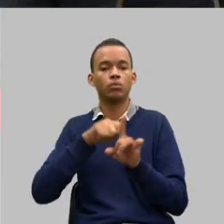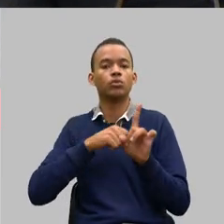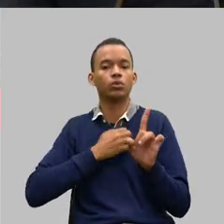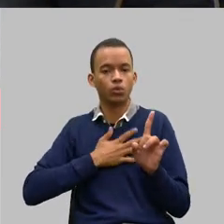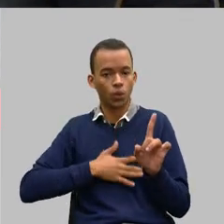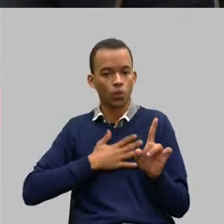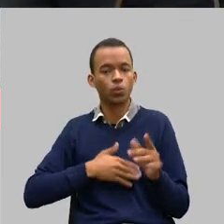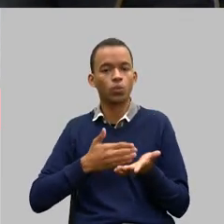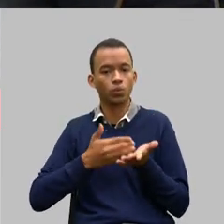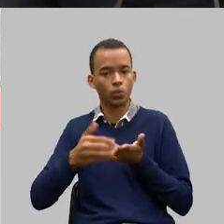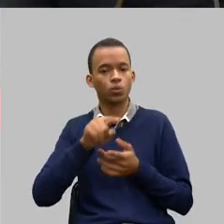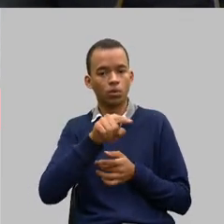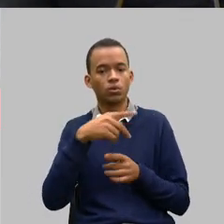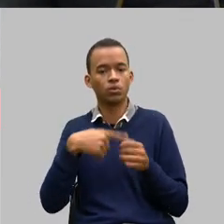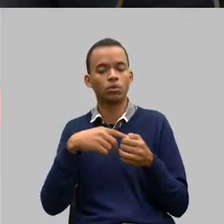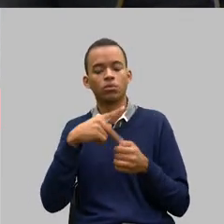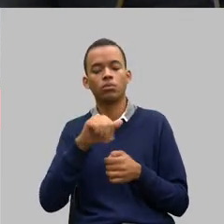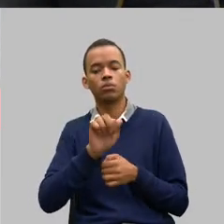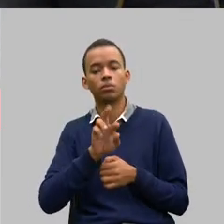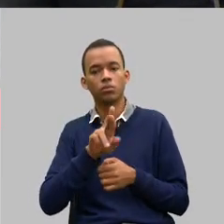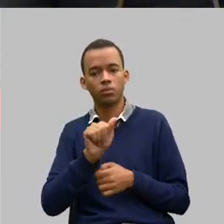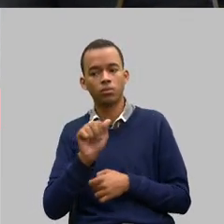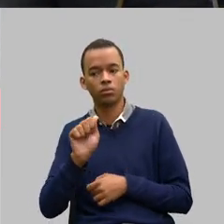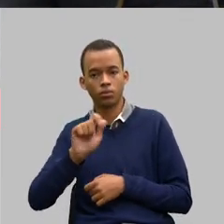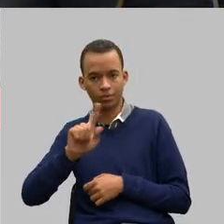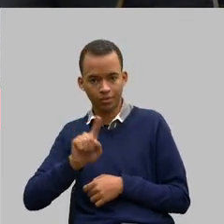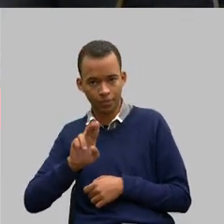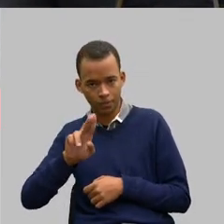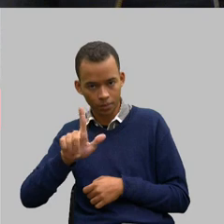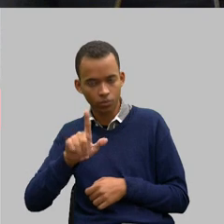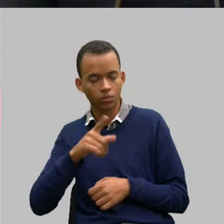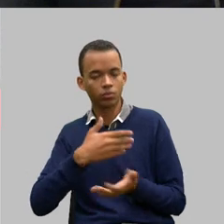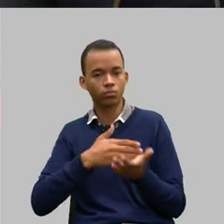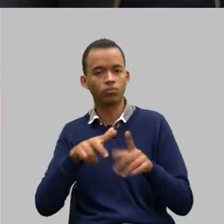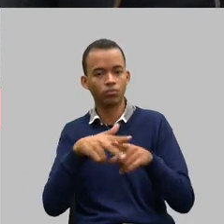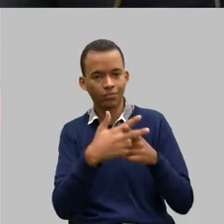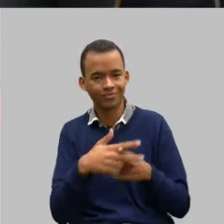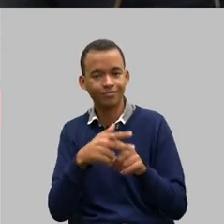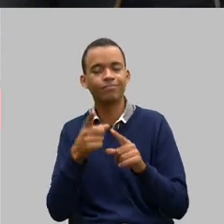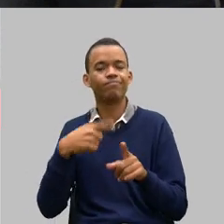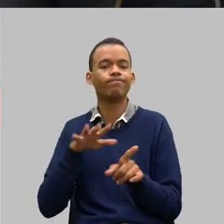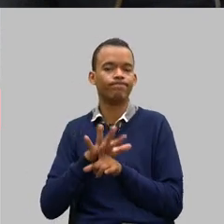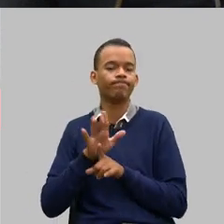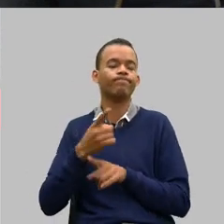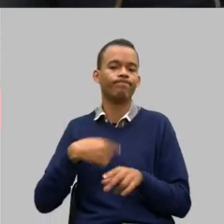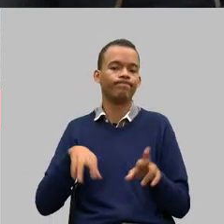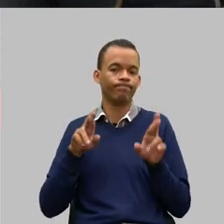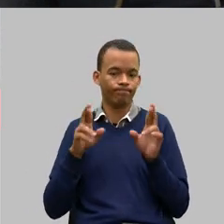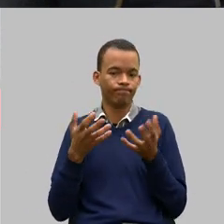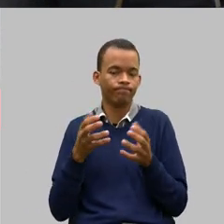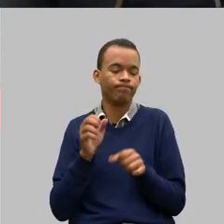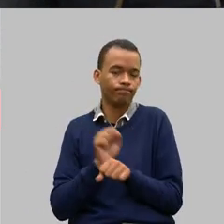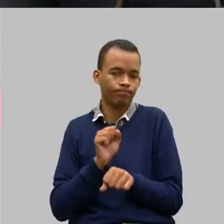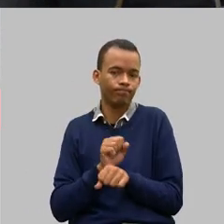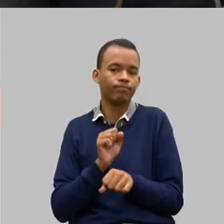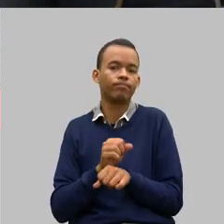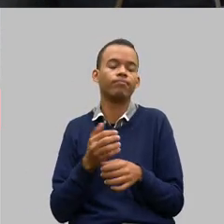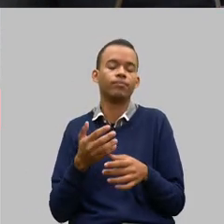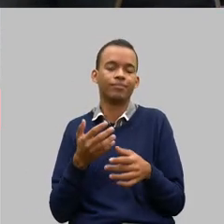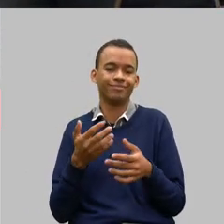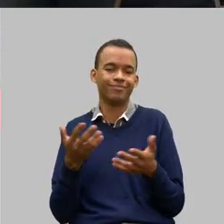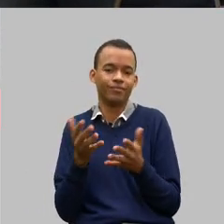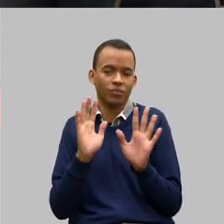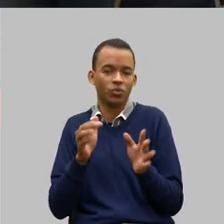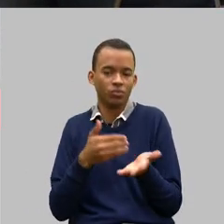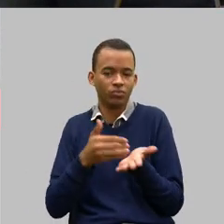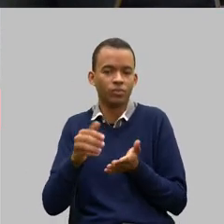da do acesso à Pedra Azul então a gente sabe que é uma demanda também muito aguardada né que você já trouxe Então vamos vamos endereçar isso agora eh